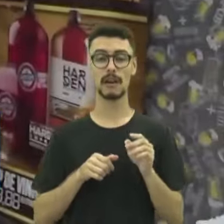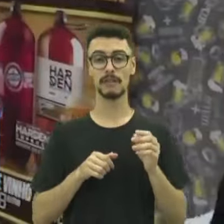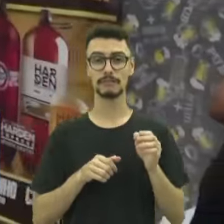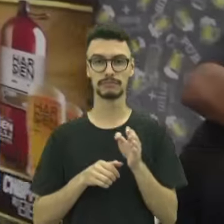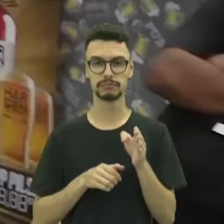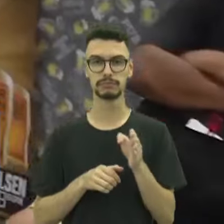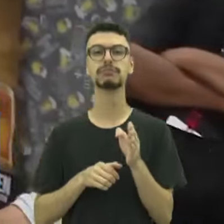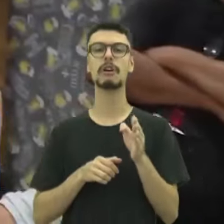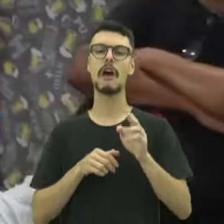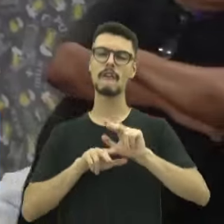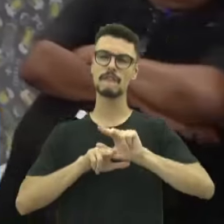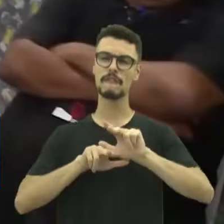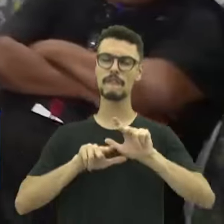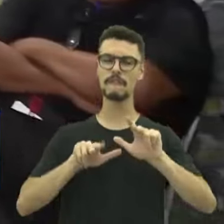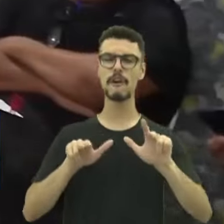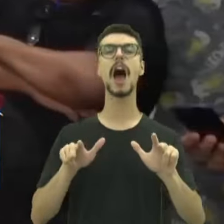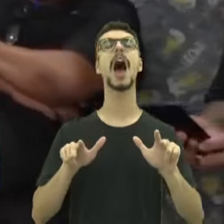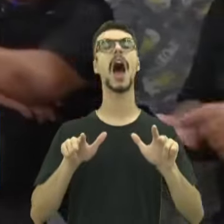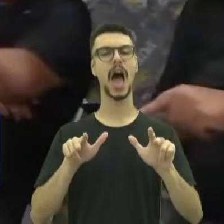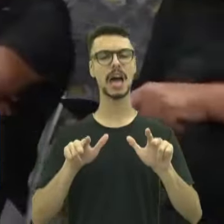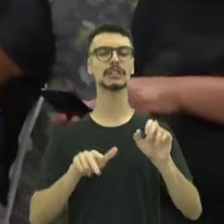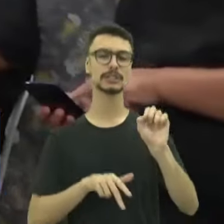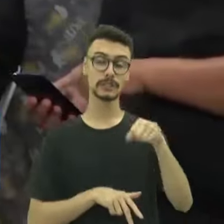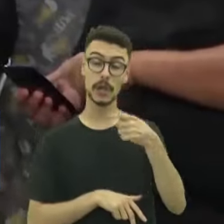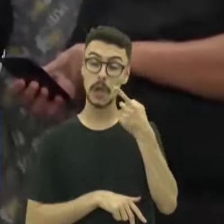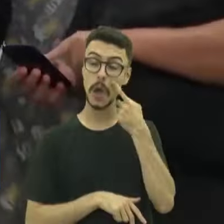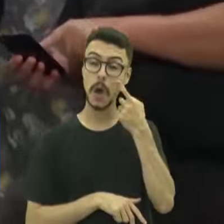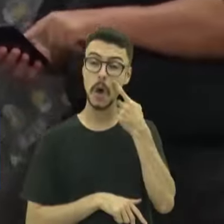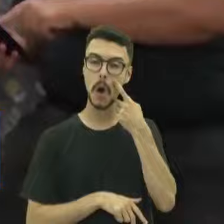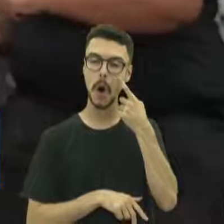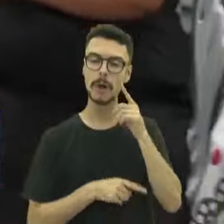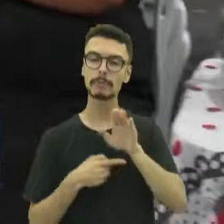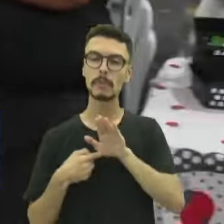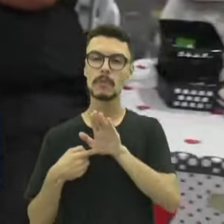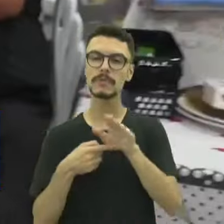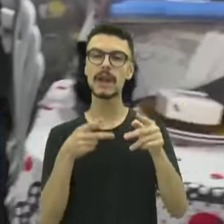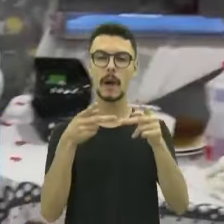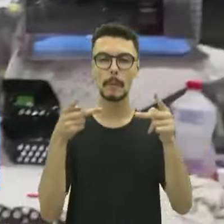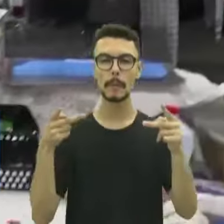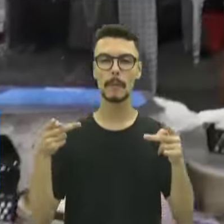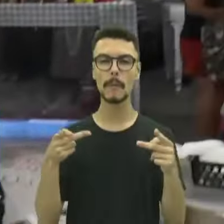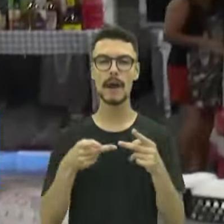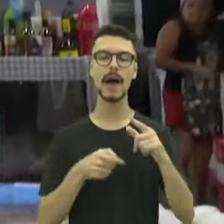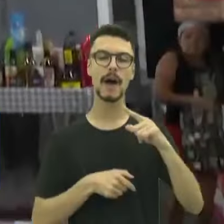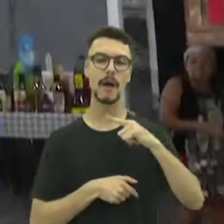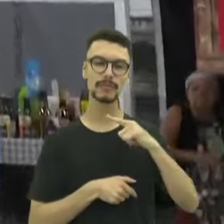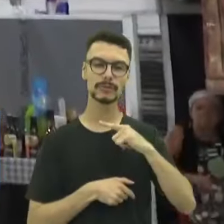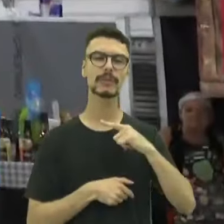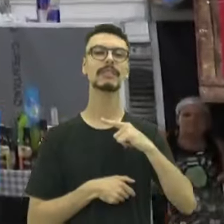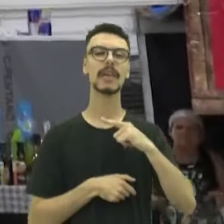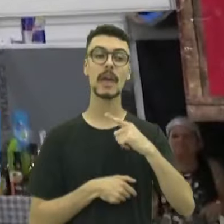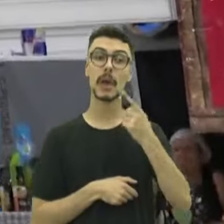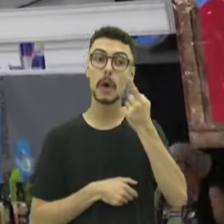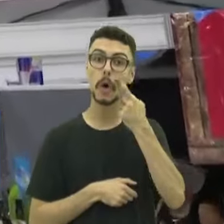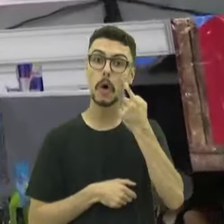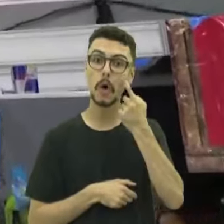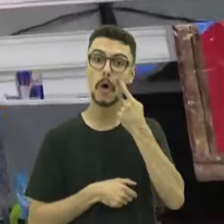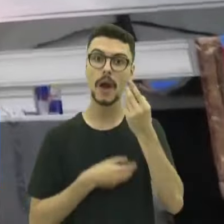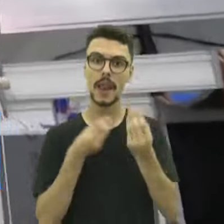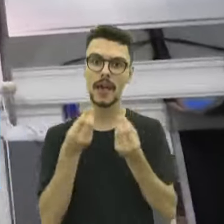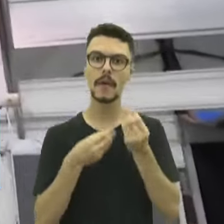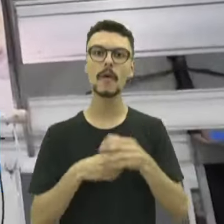vários pratos, viu, Pierre, que tem por aqui. Vamos pedir aqui para o nosso cinegrafista, Augusto. Olha só, mostra aqui esse cartaz para a